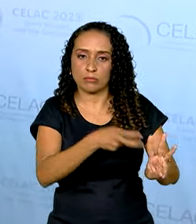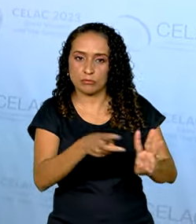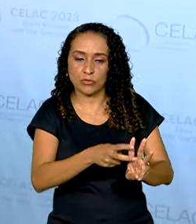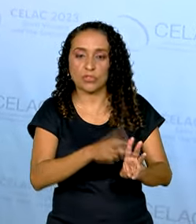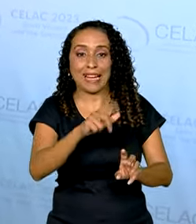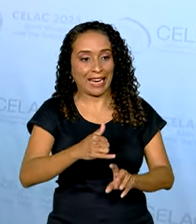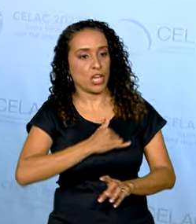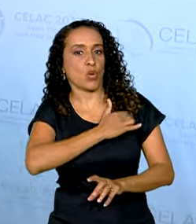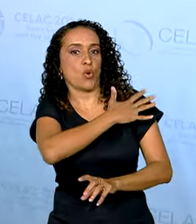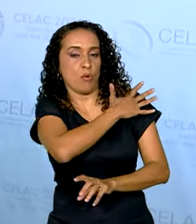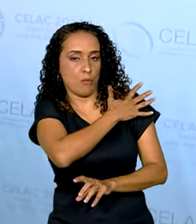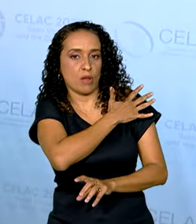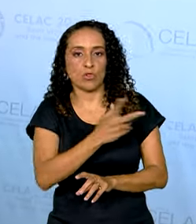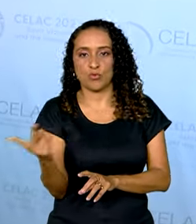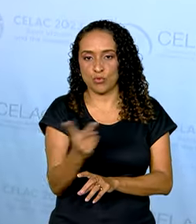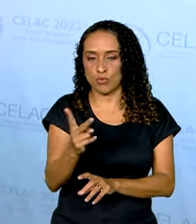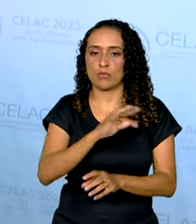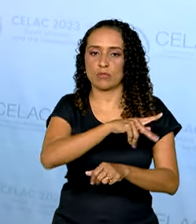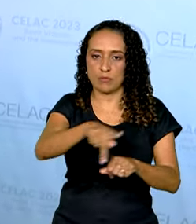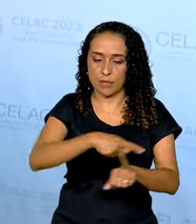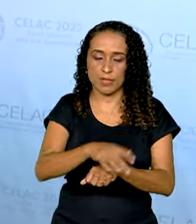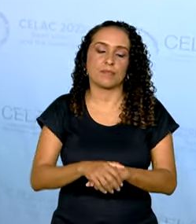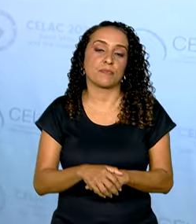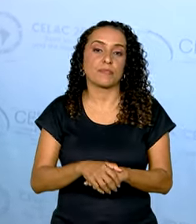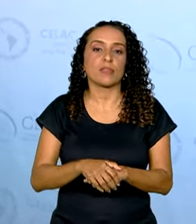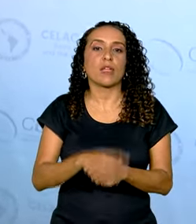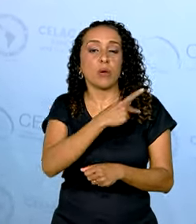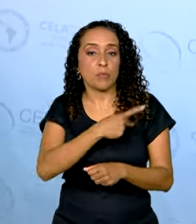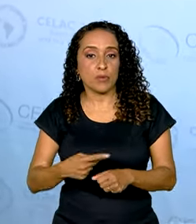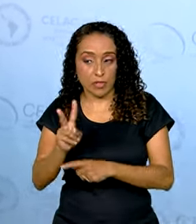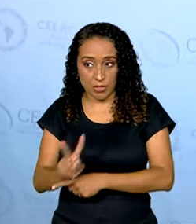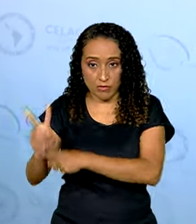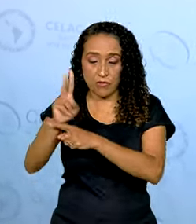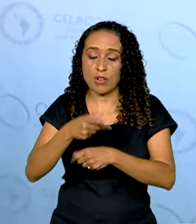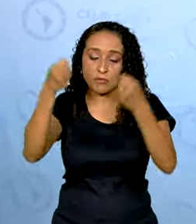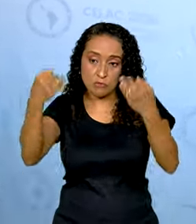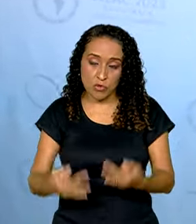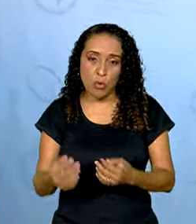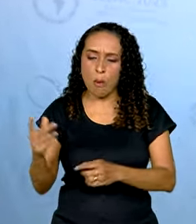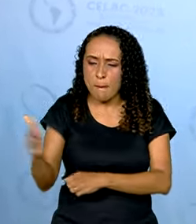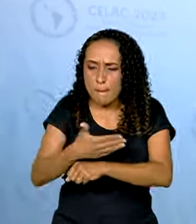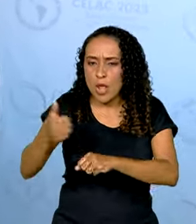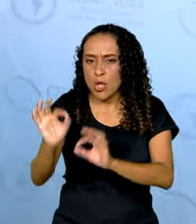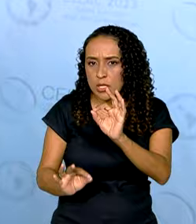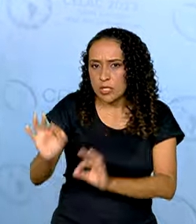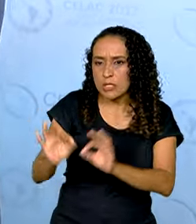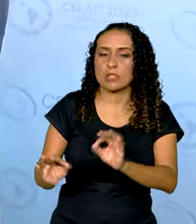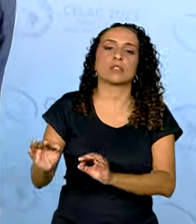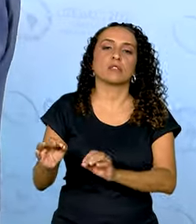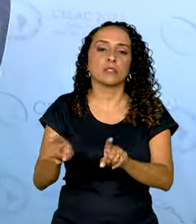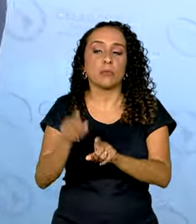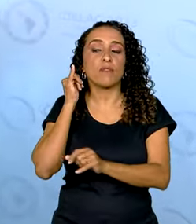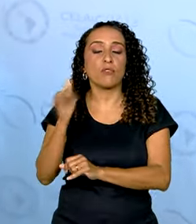etnia Yanomami nos dois países. Nicolás Maduro relatou melhorias na economia do país e informou o